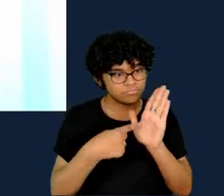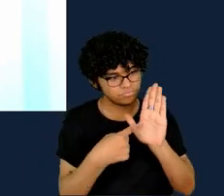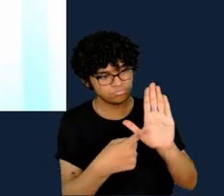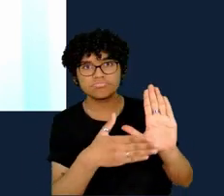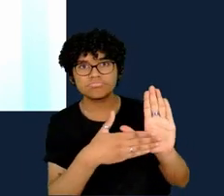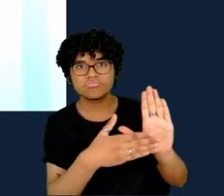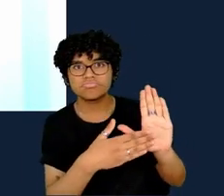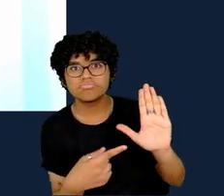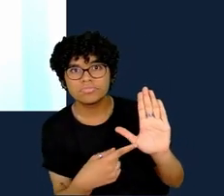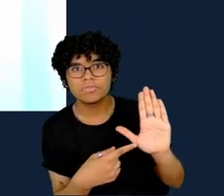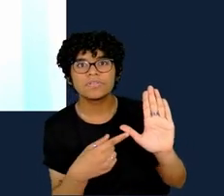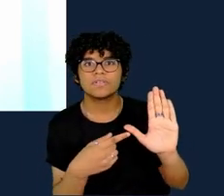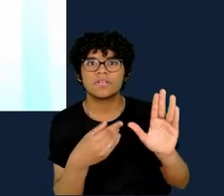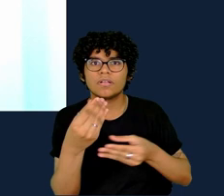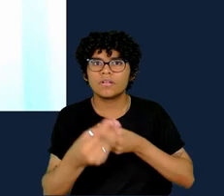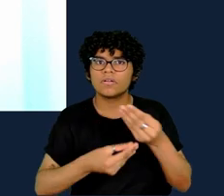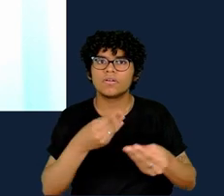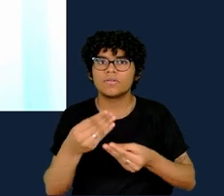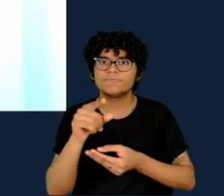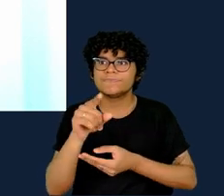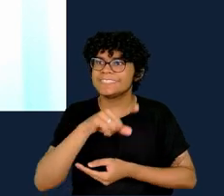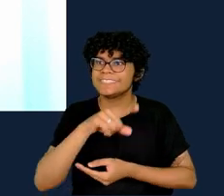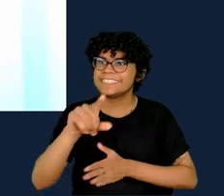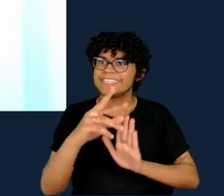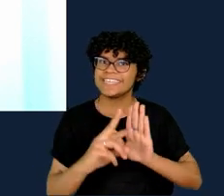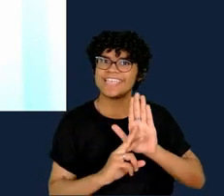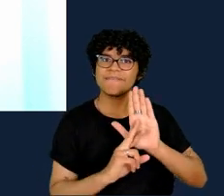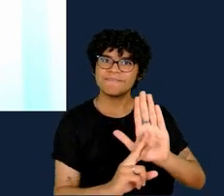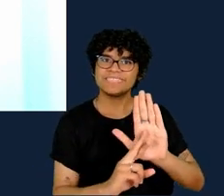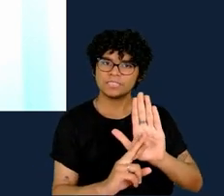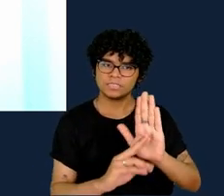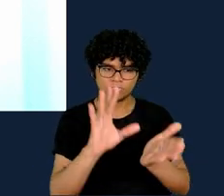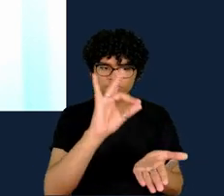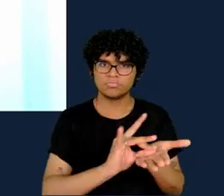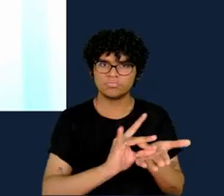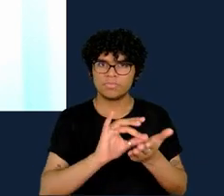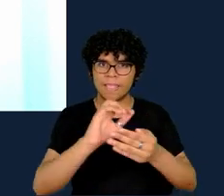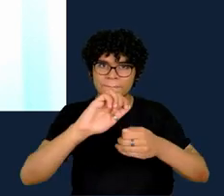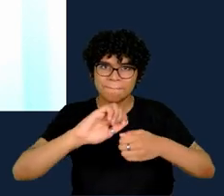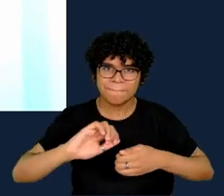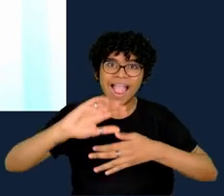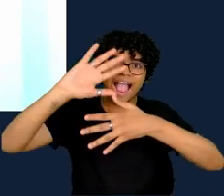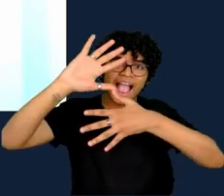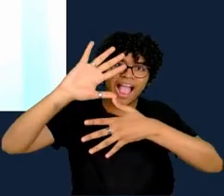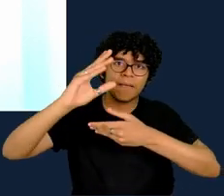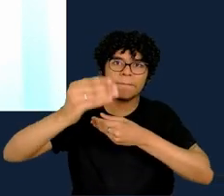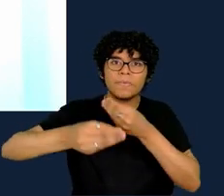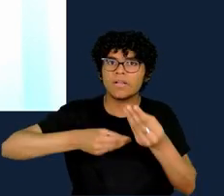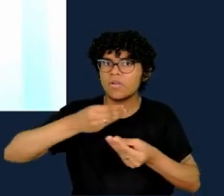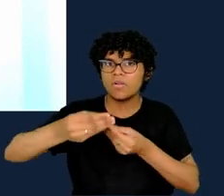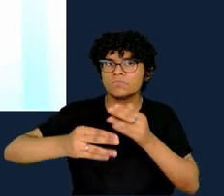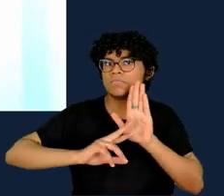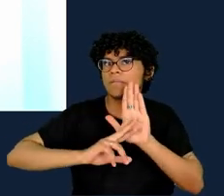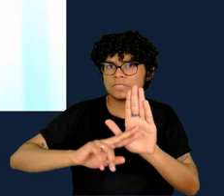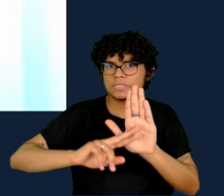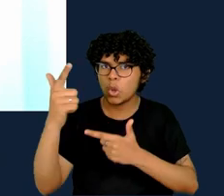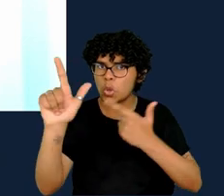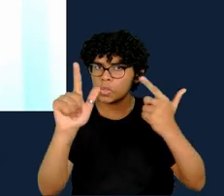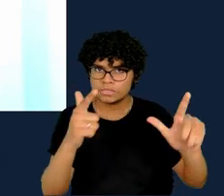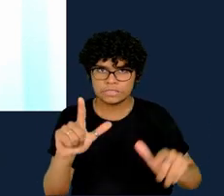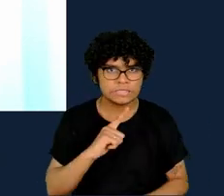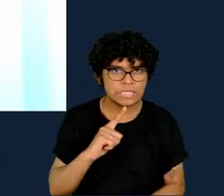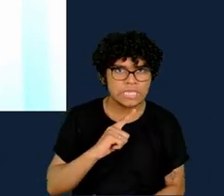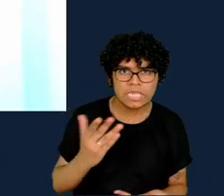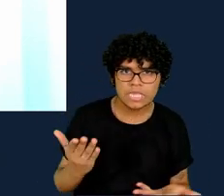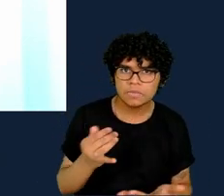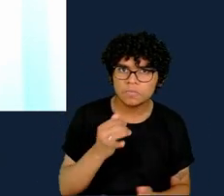representações efetivas desse problema? É através de um mapa? Temos outras representações, França, por exemplo, né?